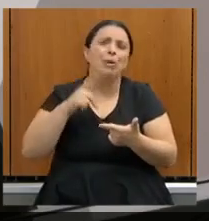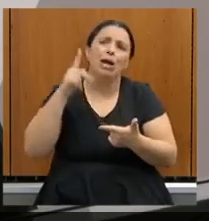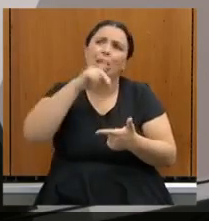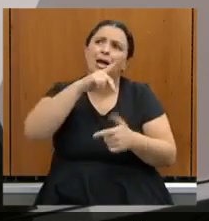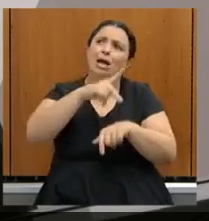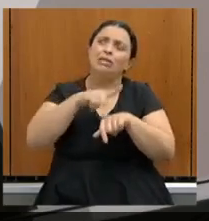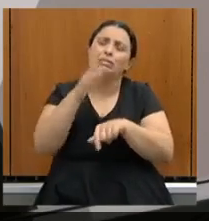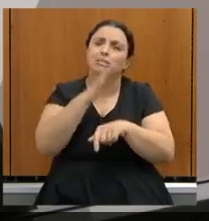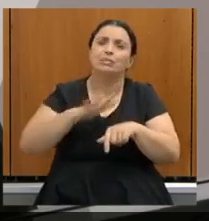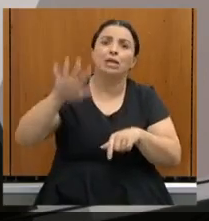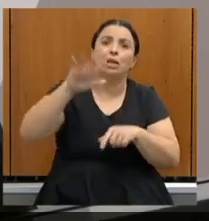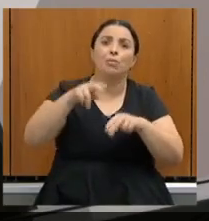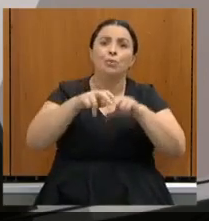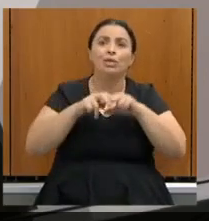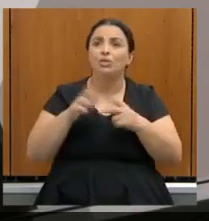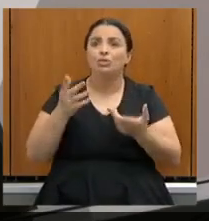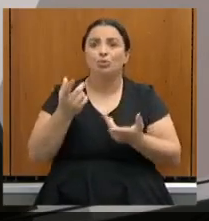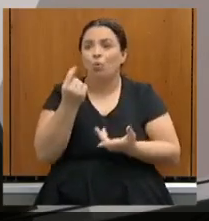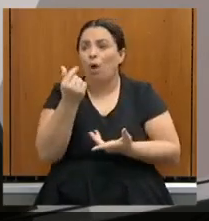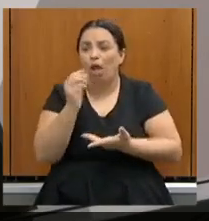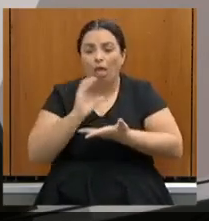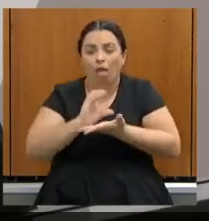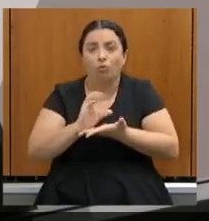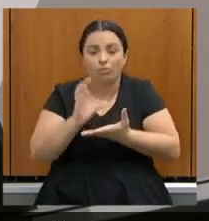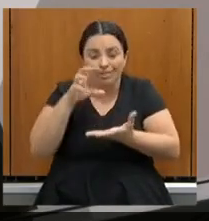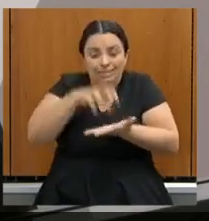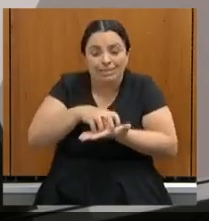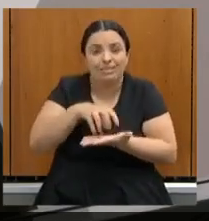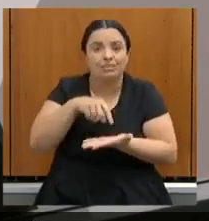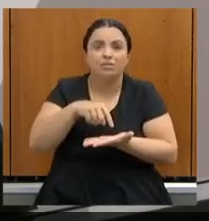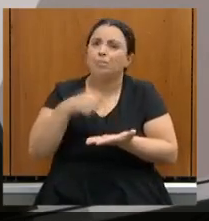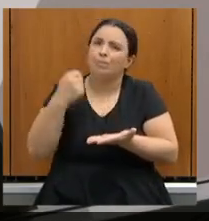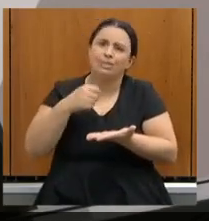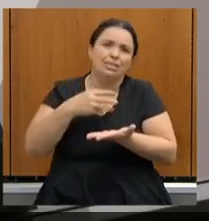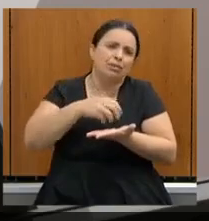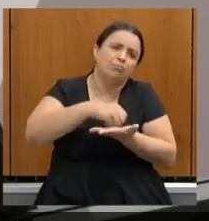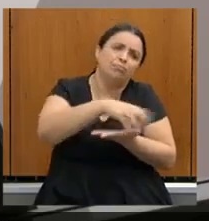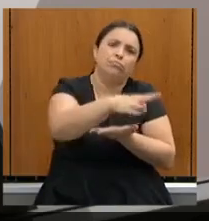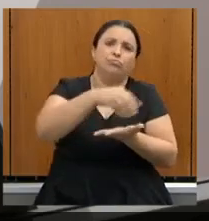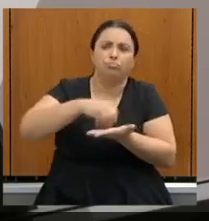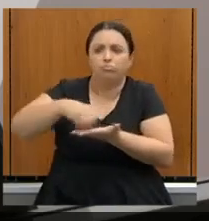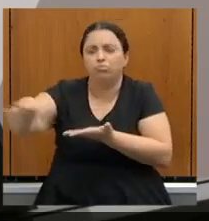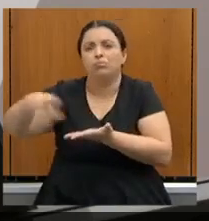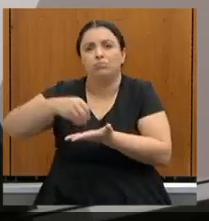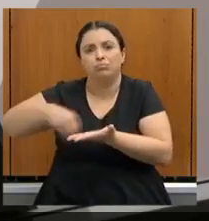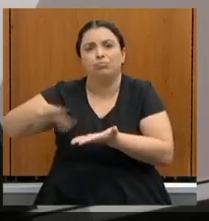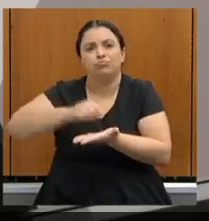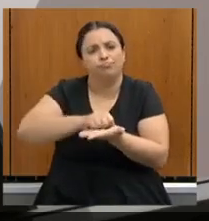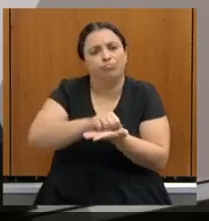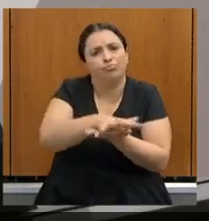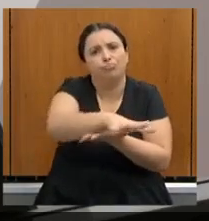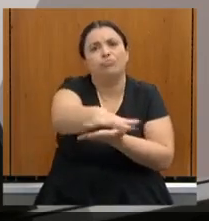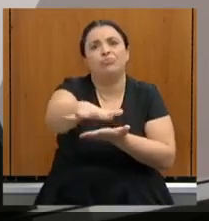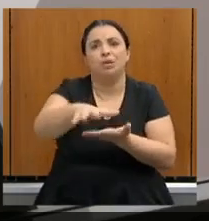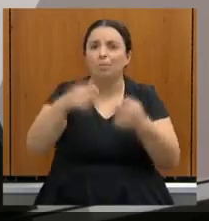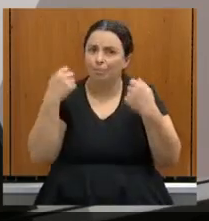é muito isso, da concentração de recursos, nós sabemos disso, então, assim, a gente precisa trabalhar em Minas e fazer diferente.